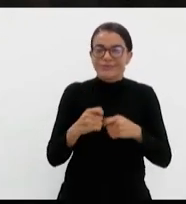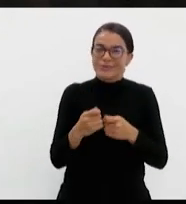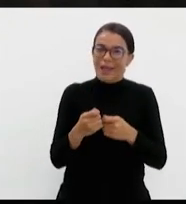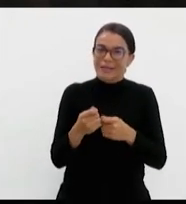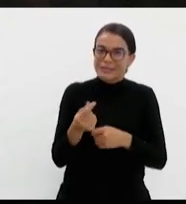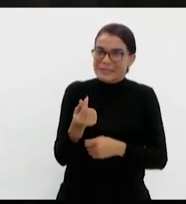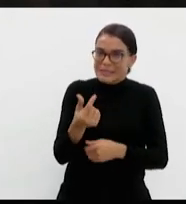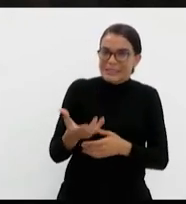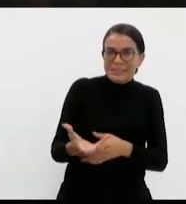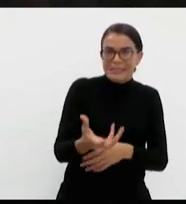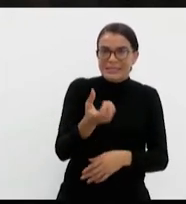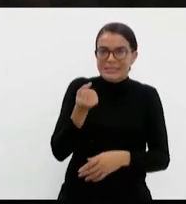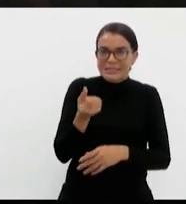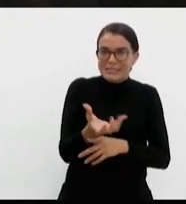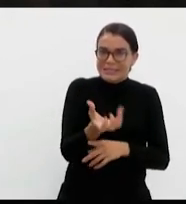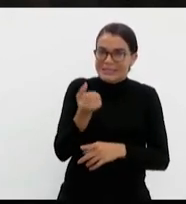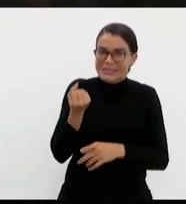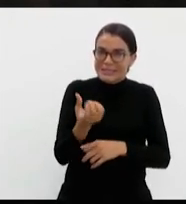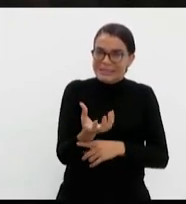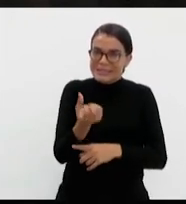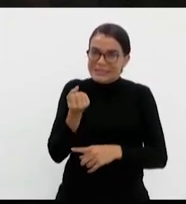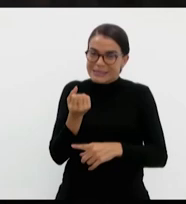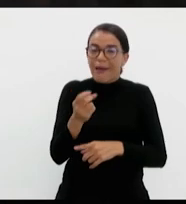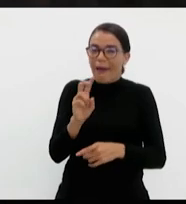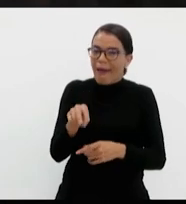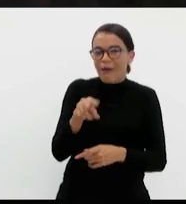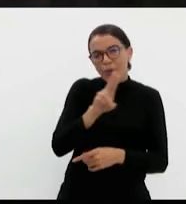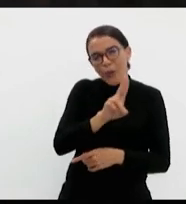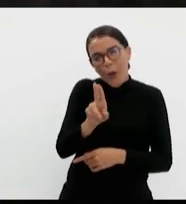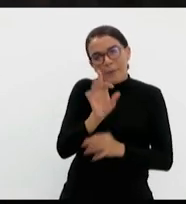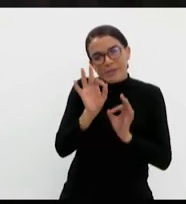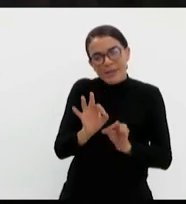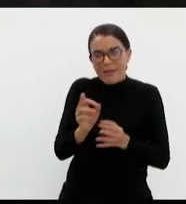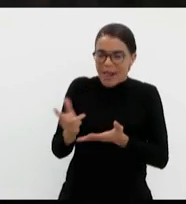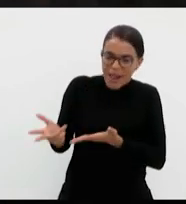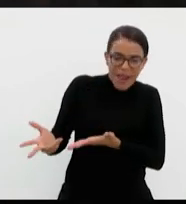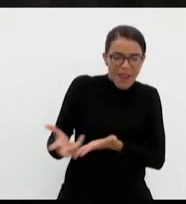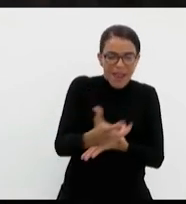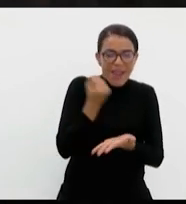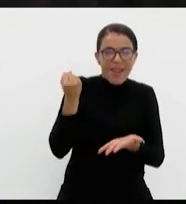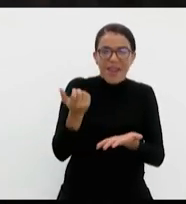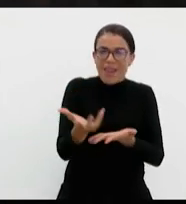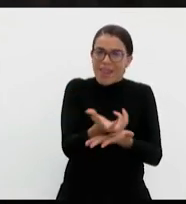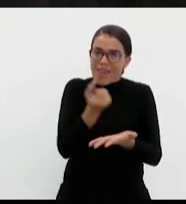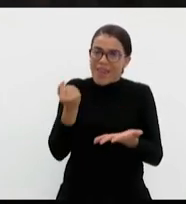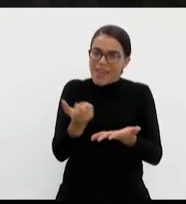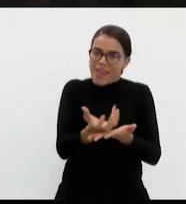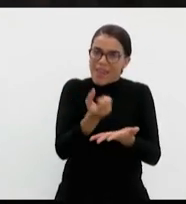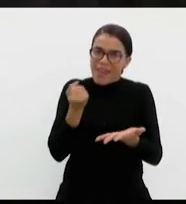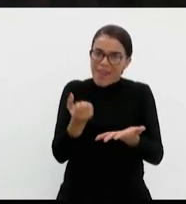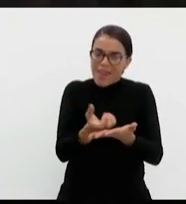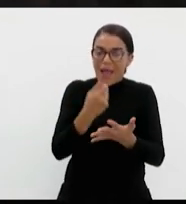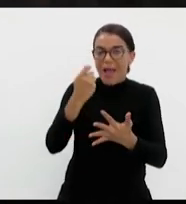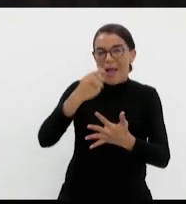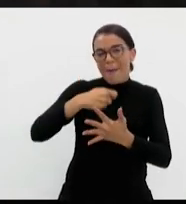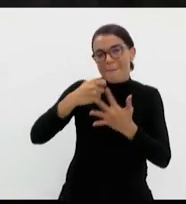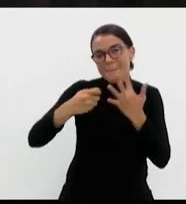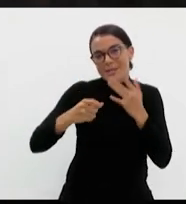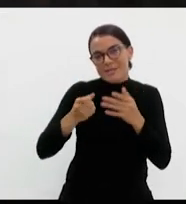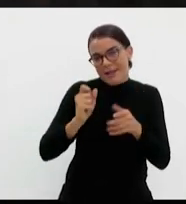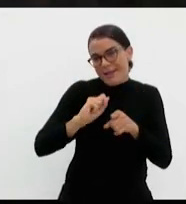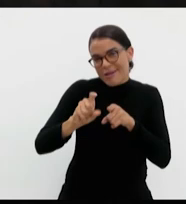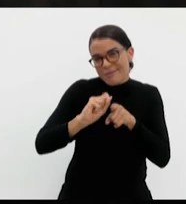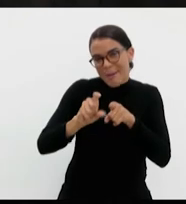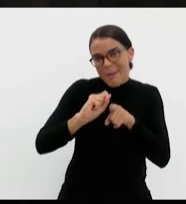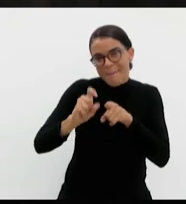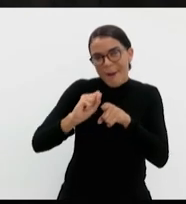faturar, isto é o termo correto, as mensalidades de